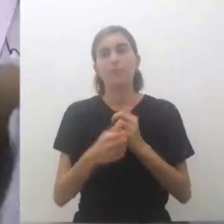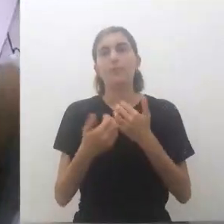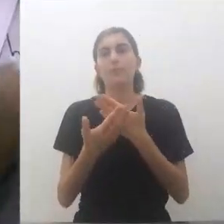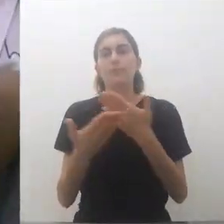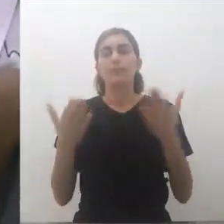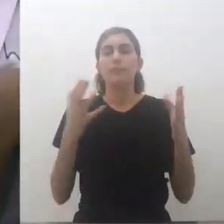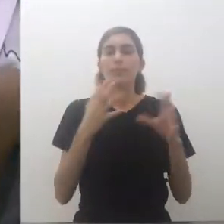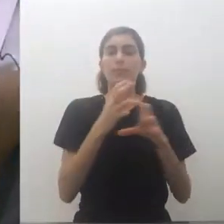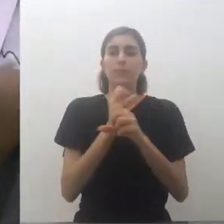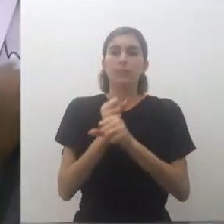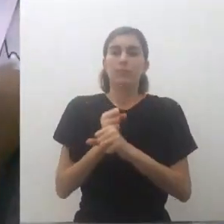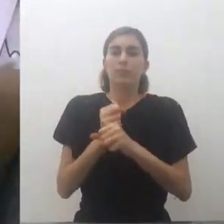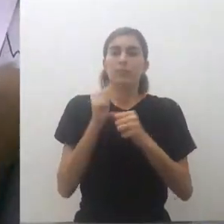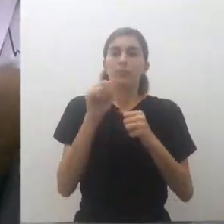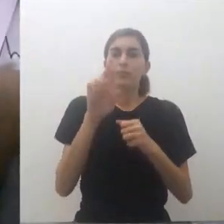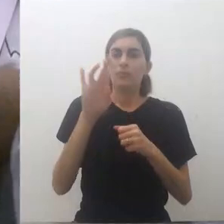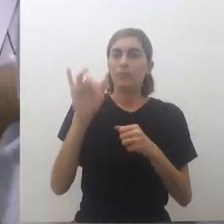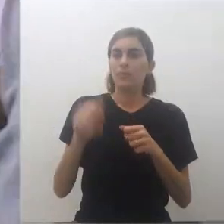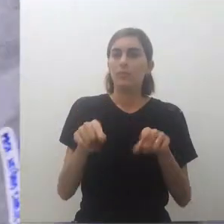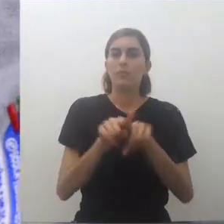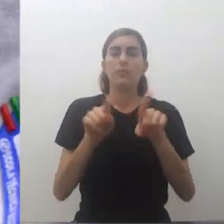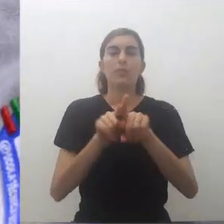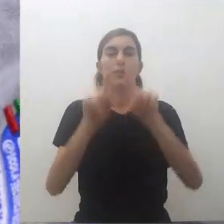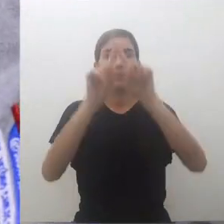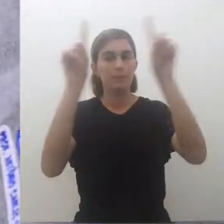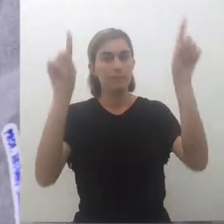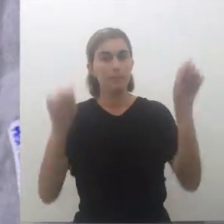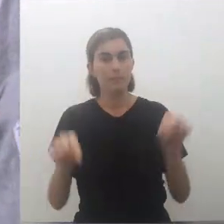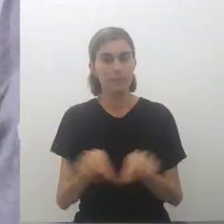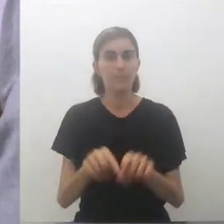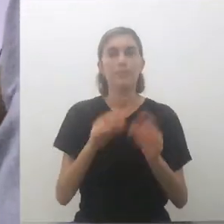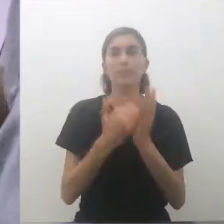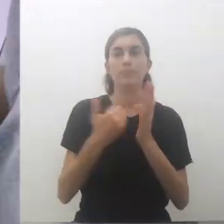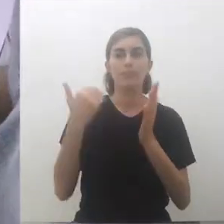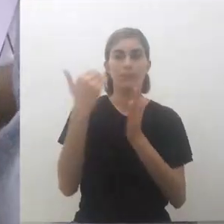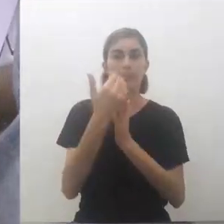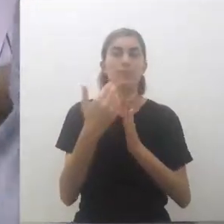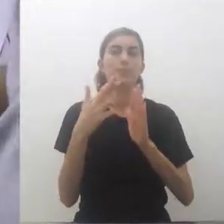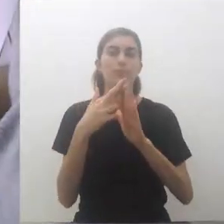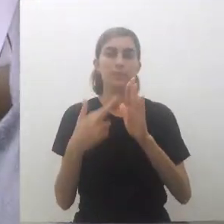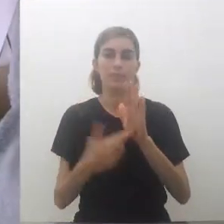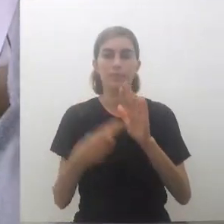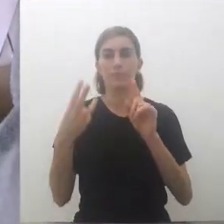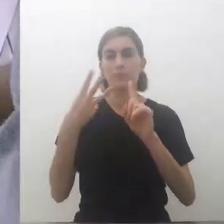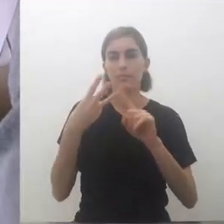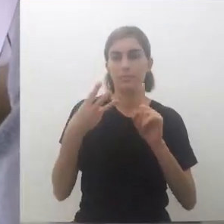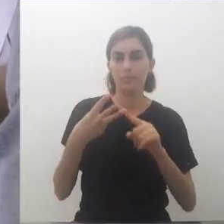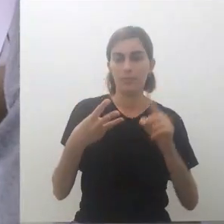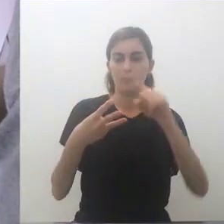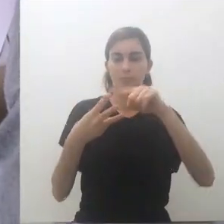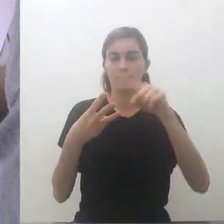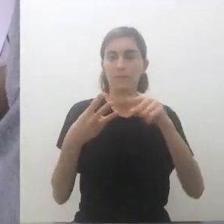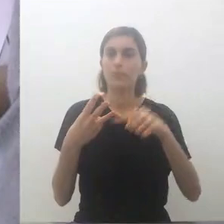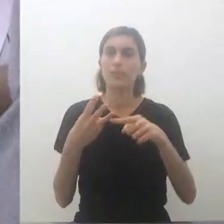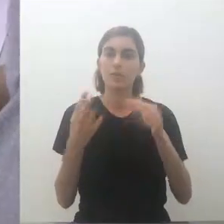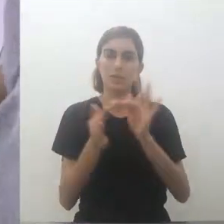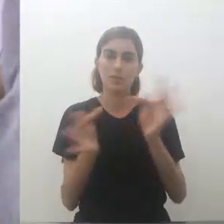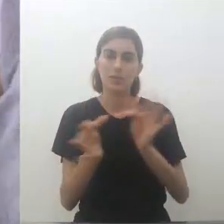áurea também é uma forma de enquadrar, além da regra dos terços, mais simples, mais básicas de se